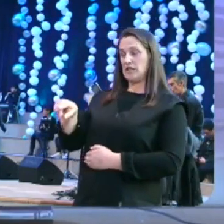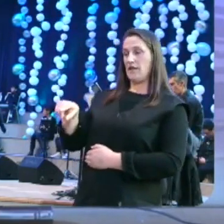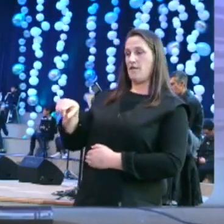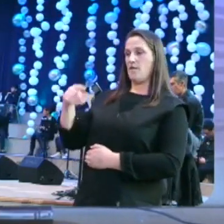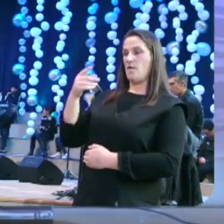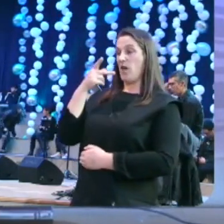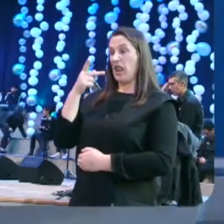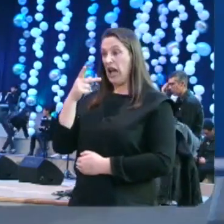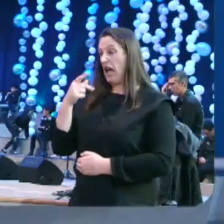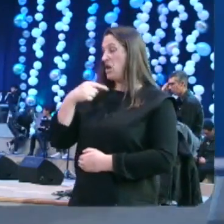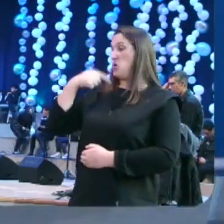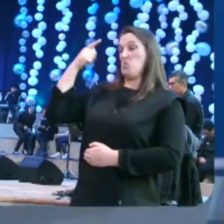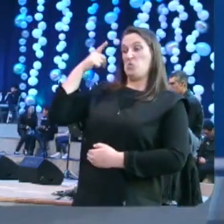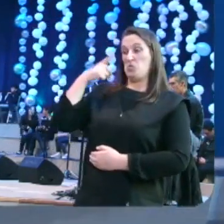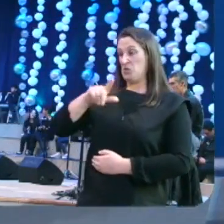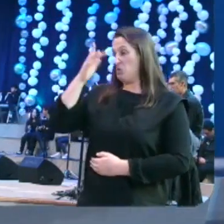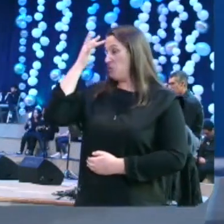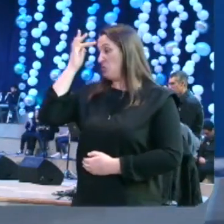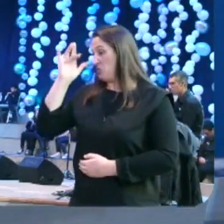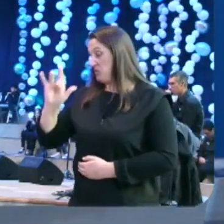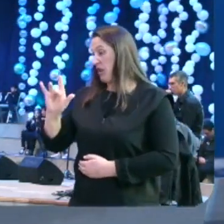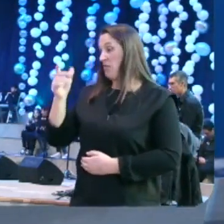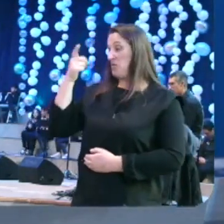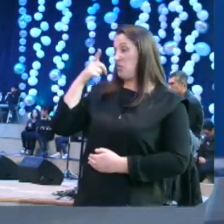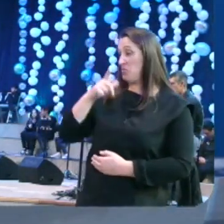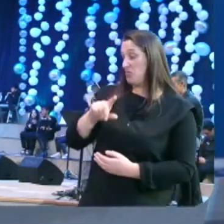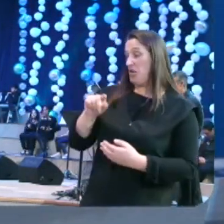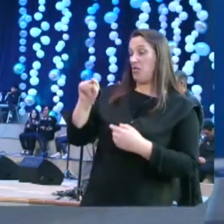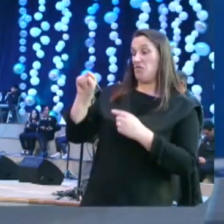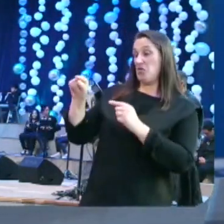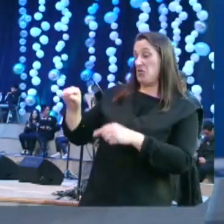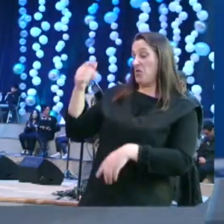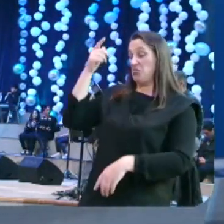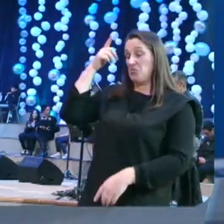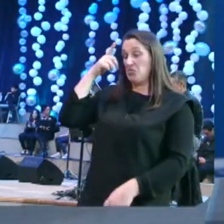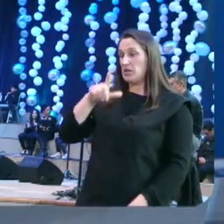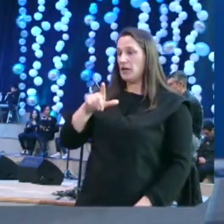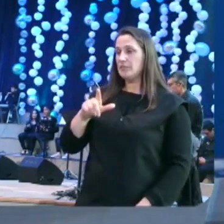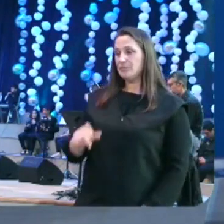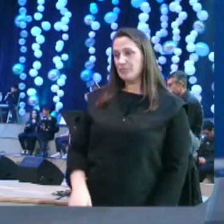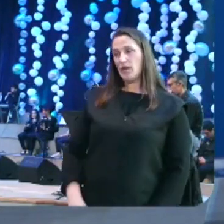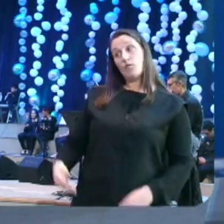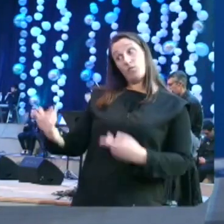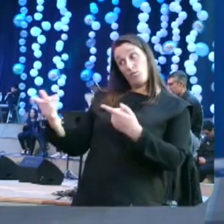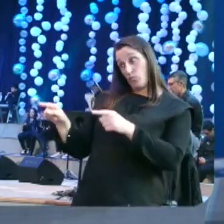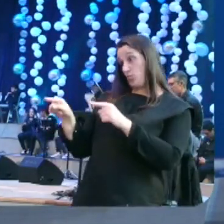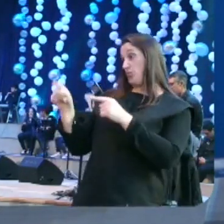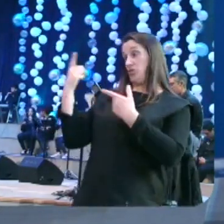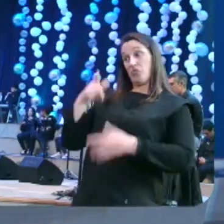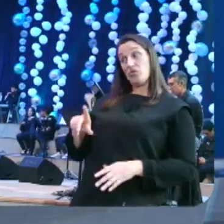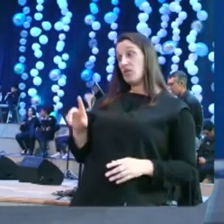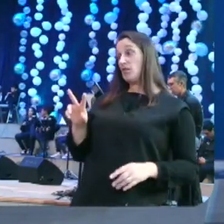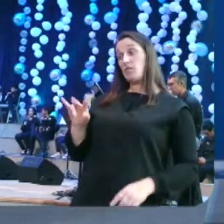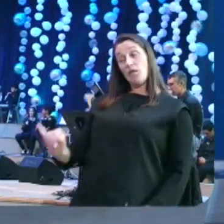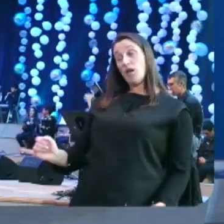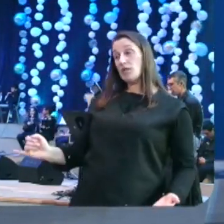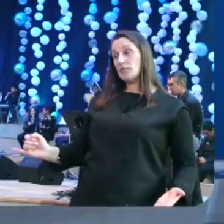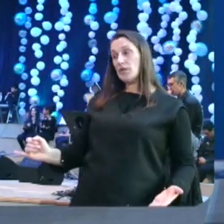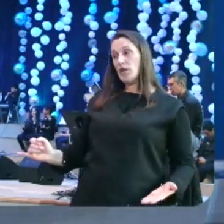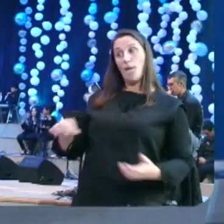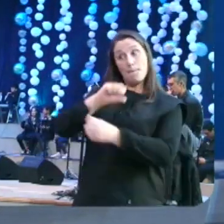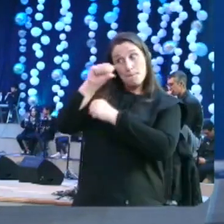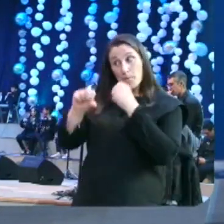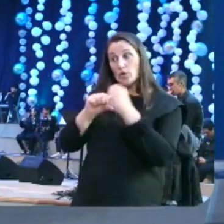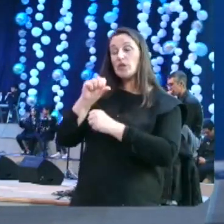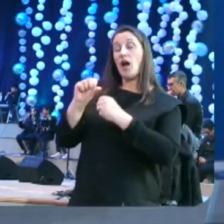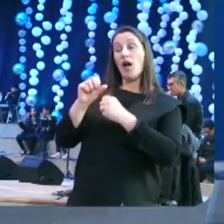todo que você não sabe, que você não consegue, que você não tem, aí que você não vai conseguir. Você tem que mudar o